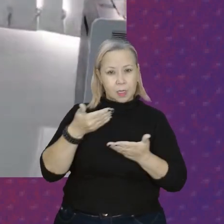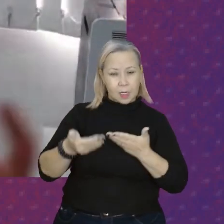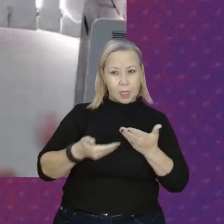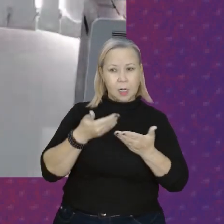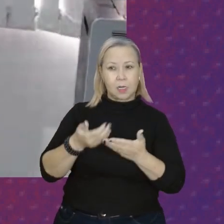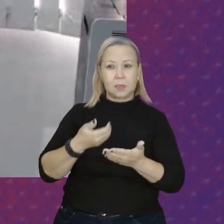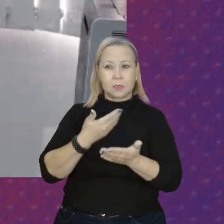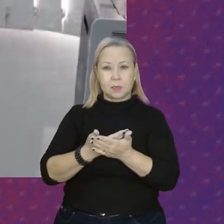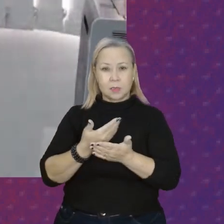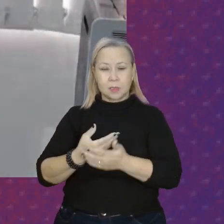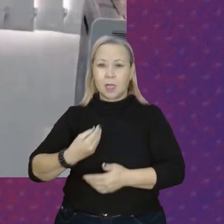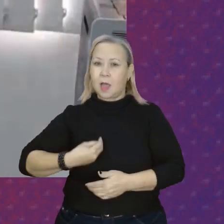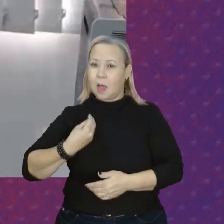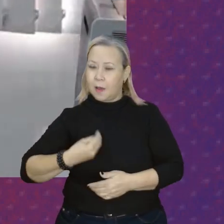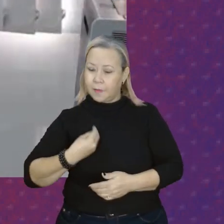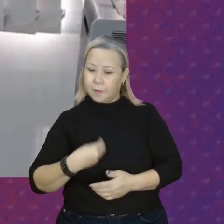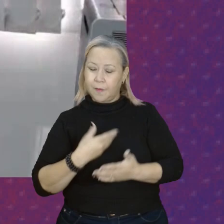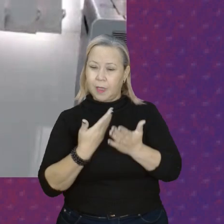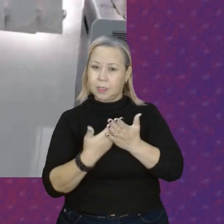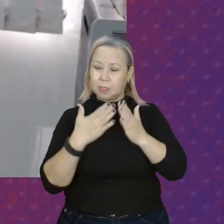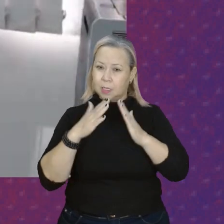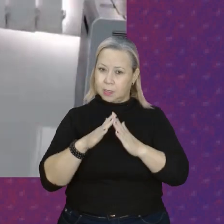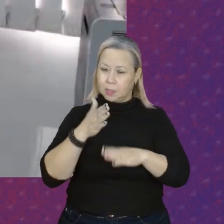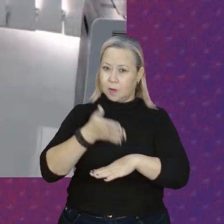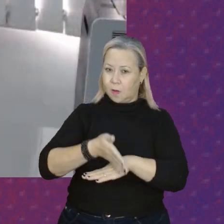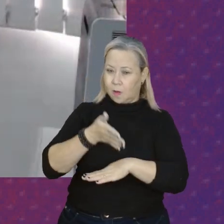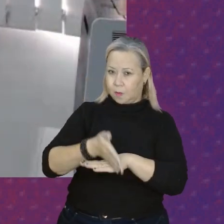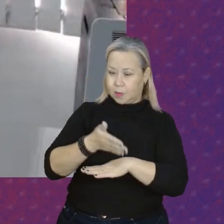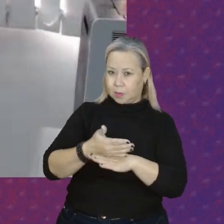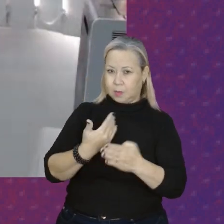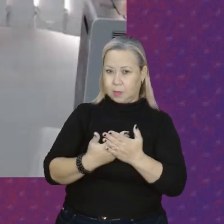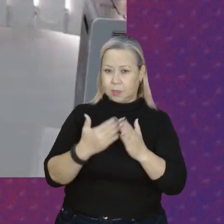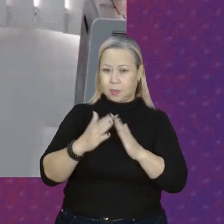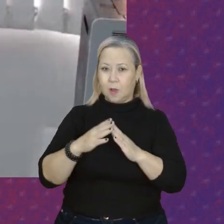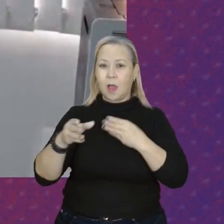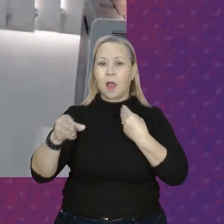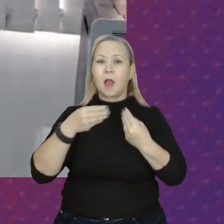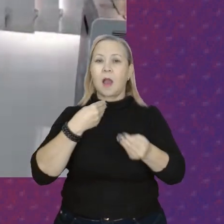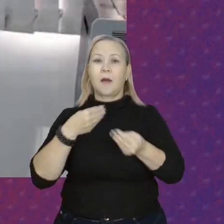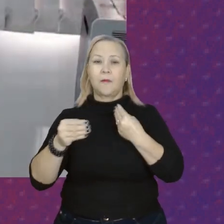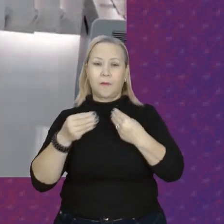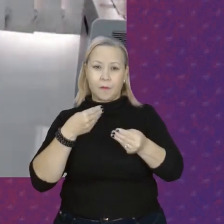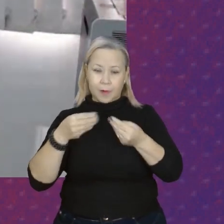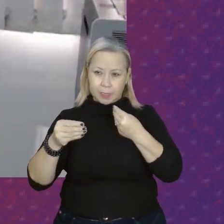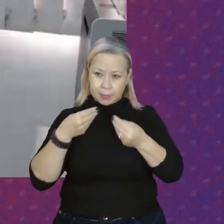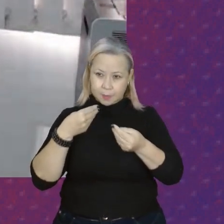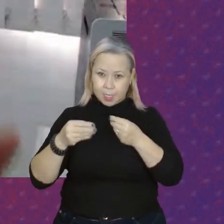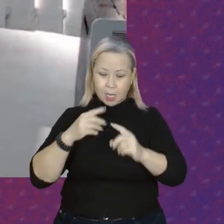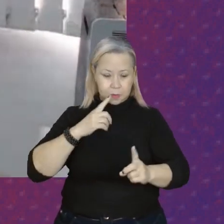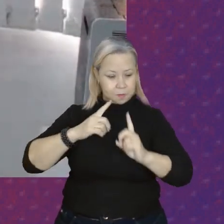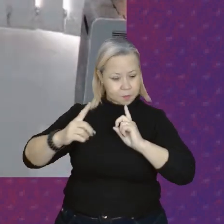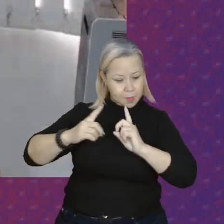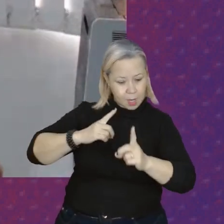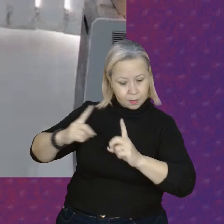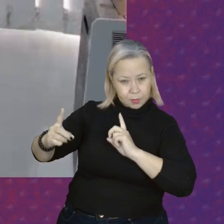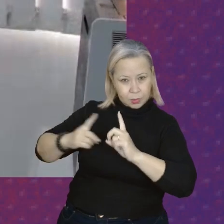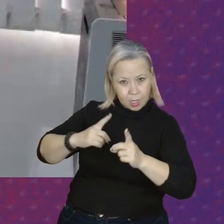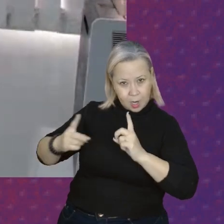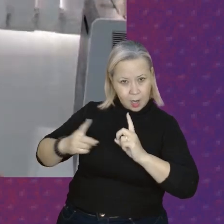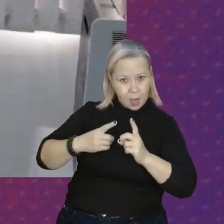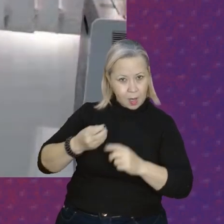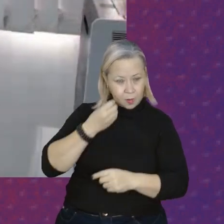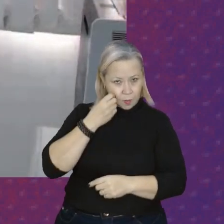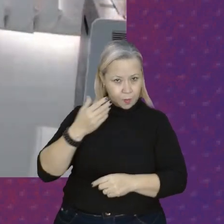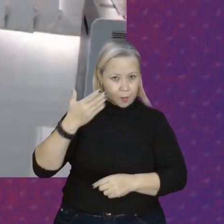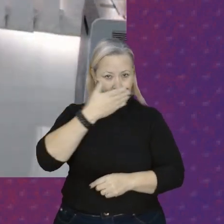graduação, a vivência da escola, a flexibilidade, né, para o diálogo, comprovadamente muito